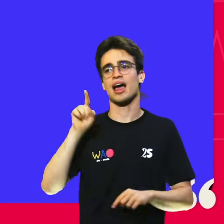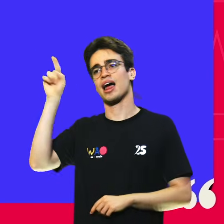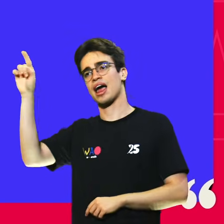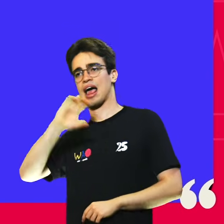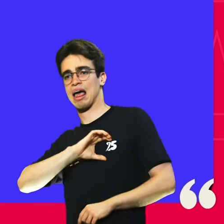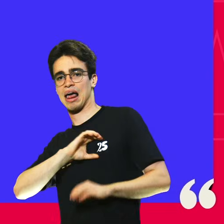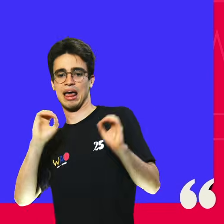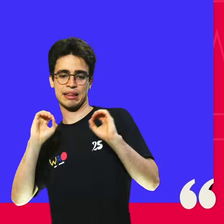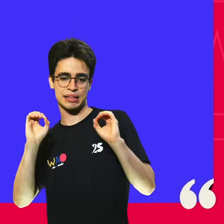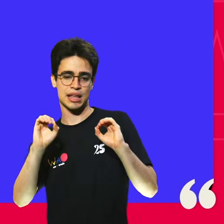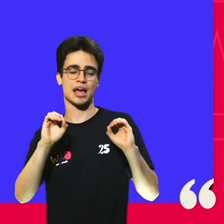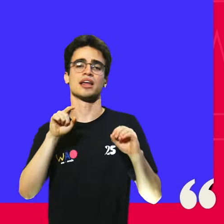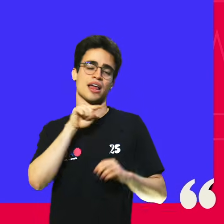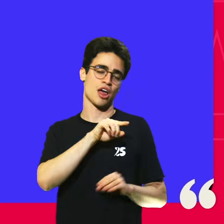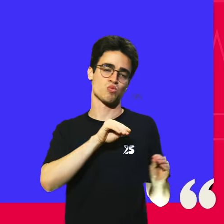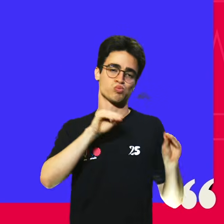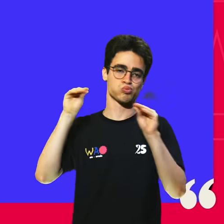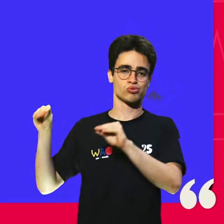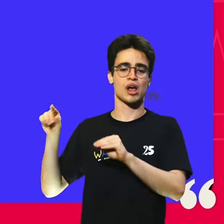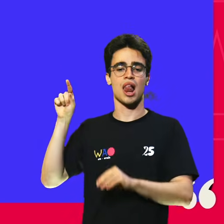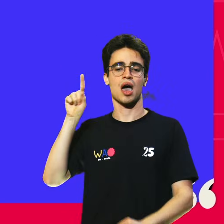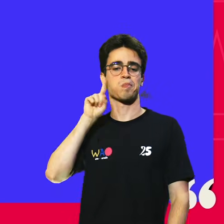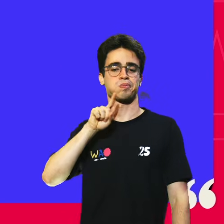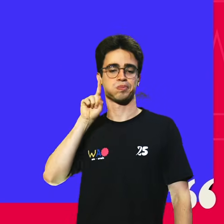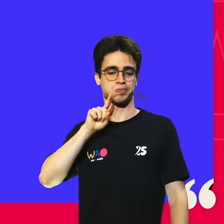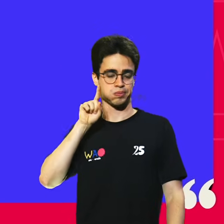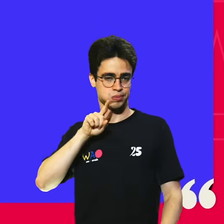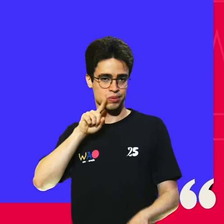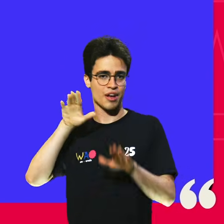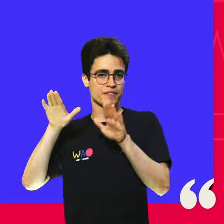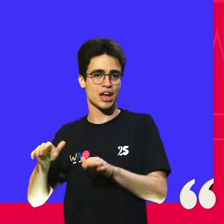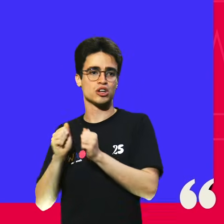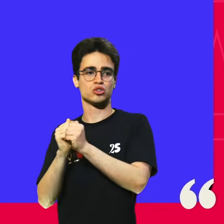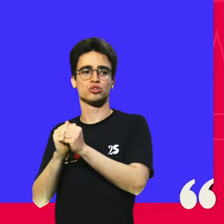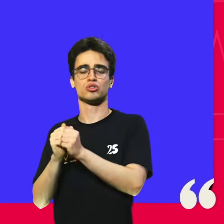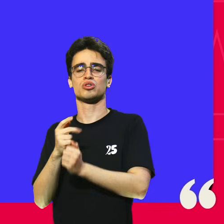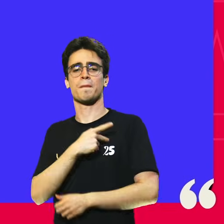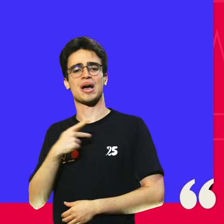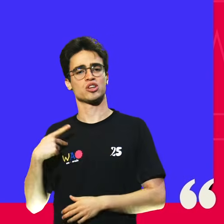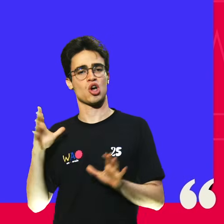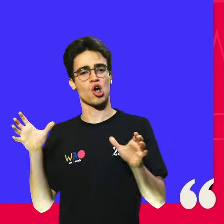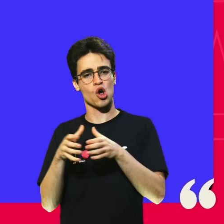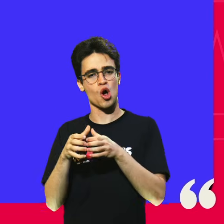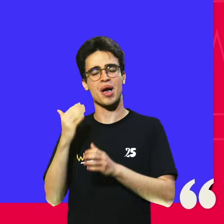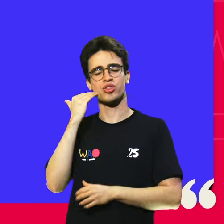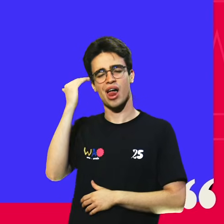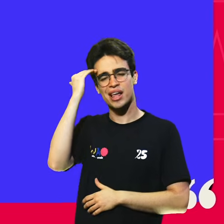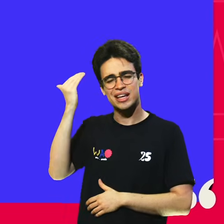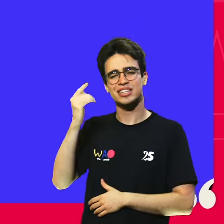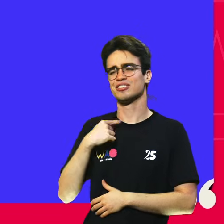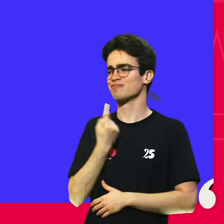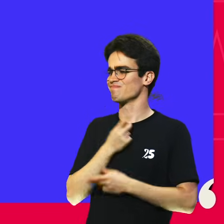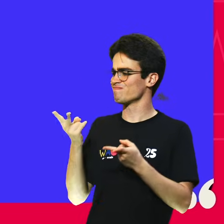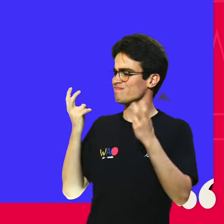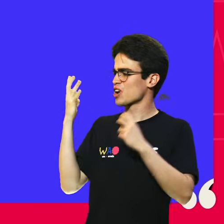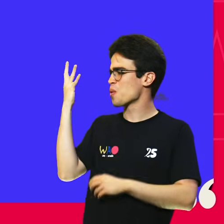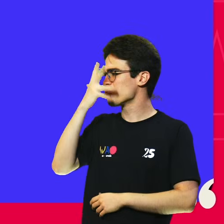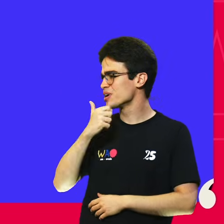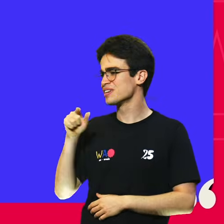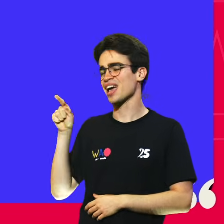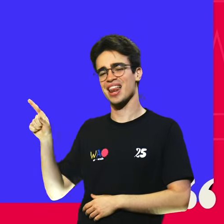igreja do Canadá, e irem para os Estados Unidos. Estão lá pastoreando os adolescentes. Está bonito de ver a formação de um